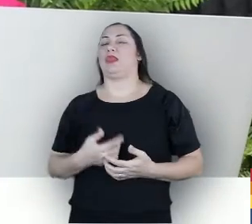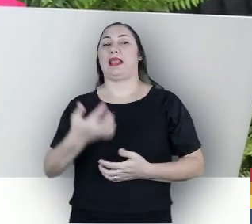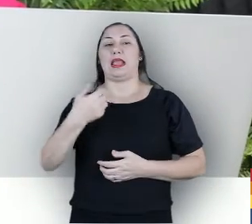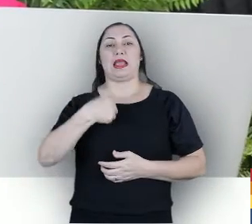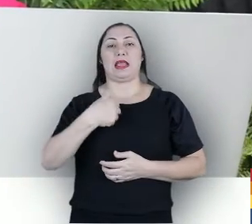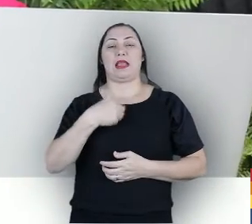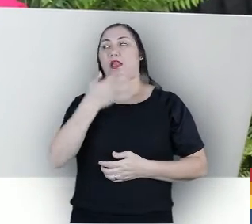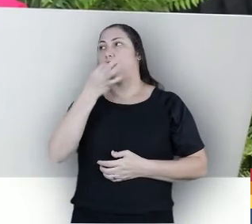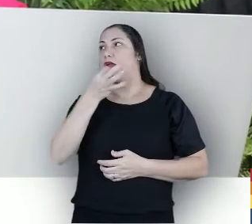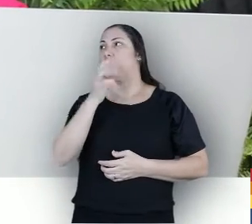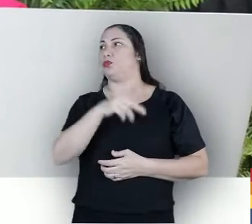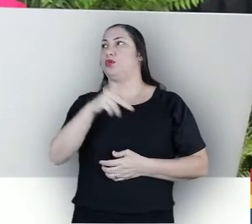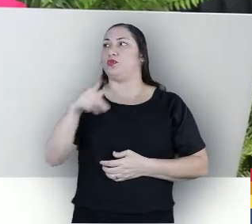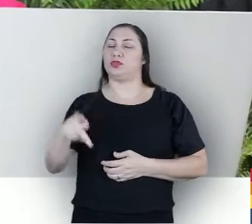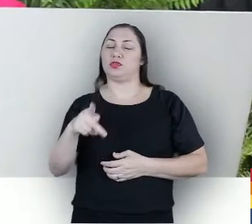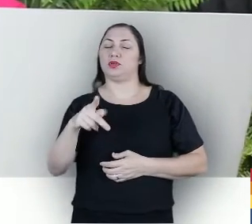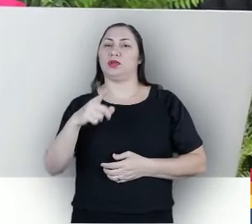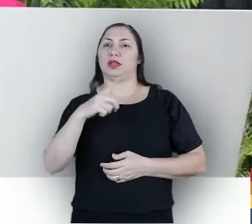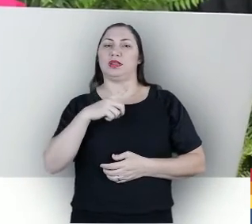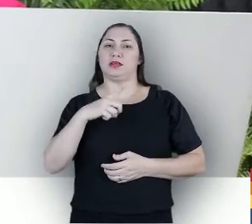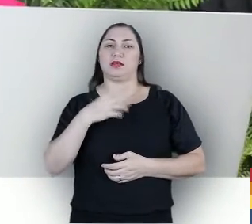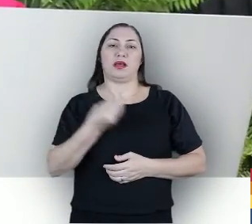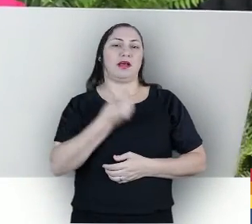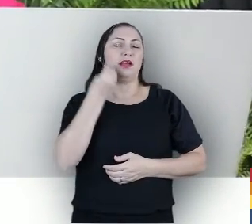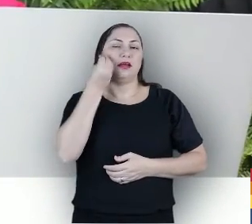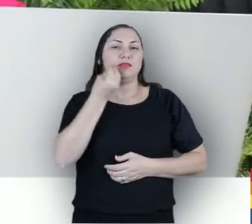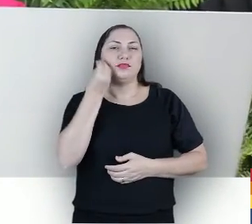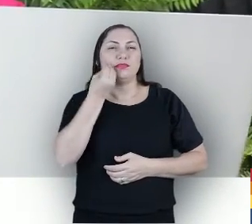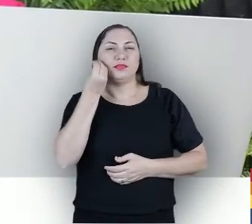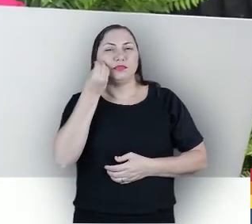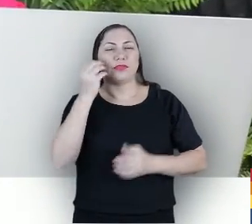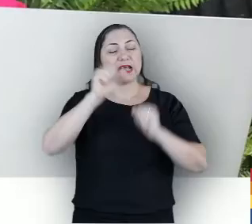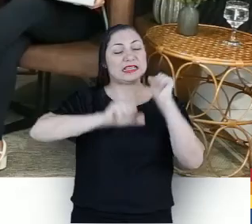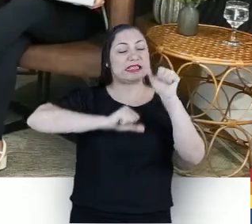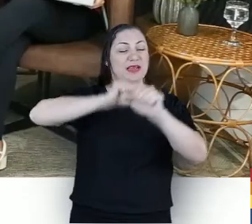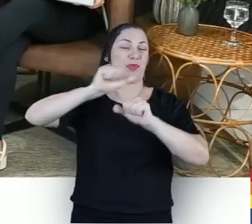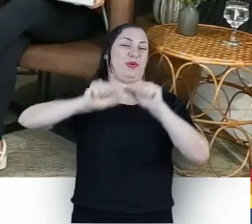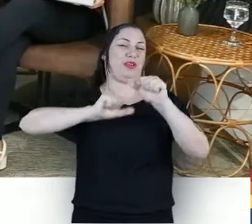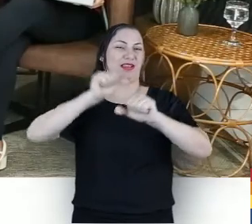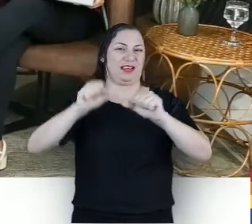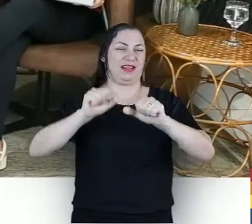só para a gente dar a nossa última pauta de fala.